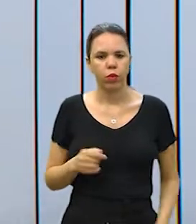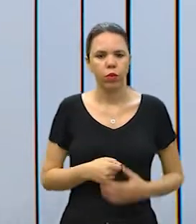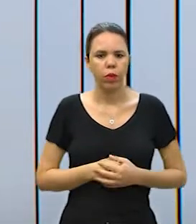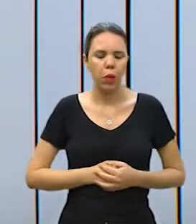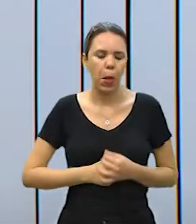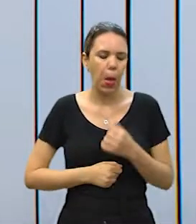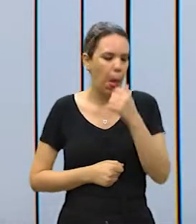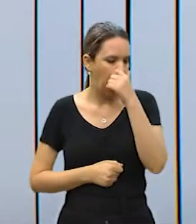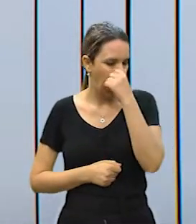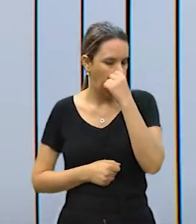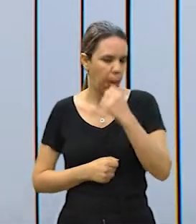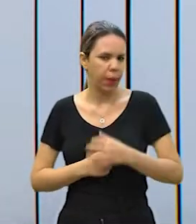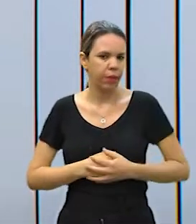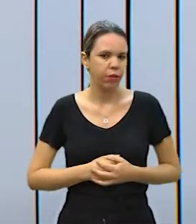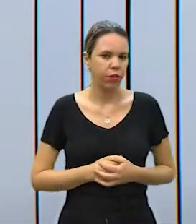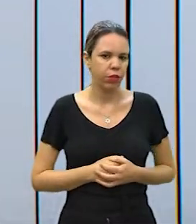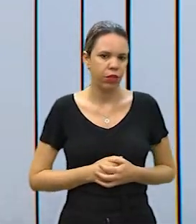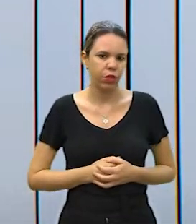esse